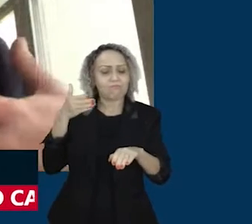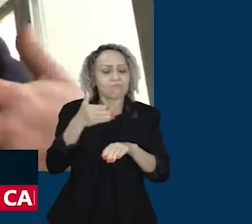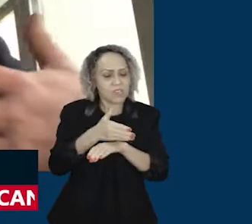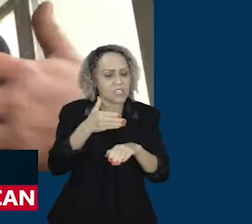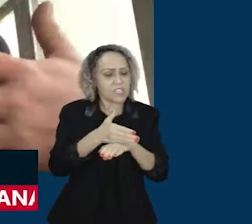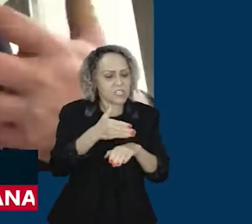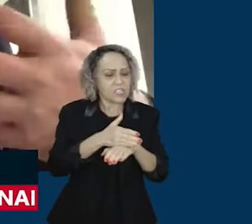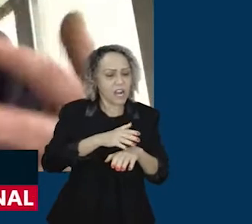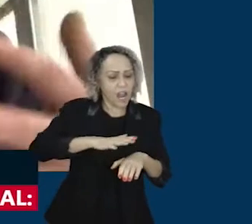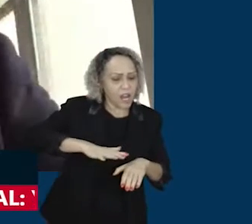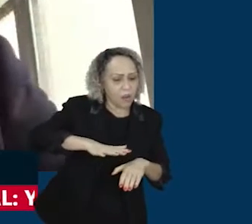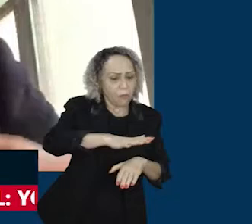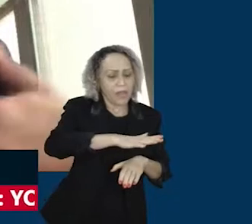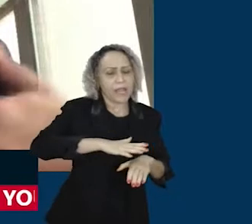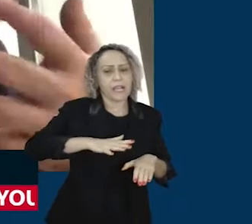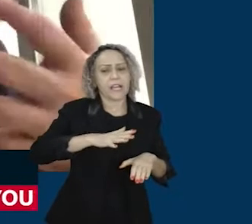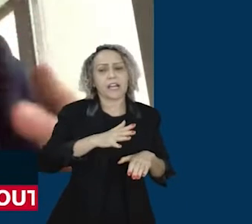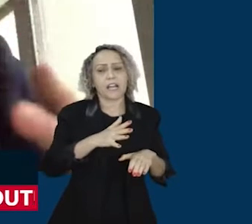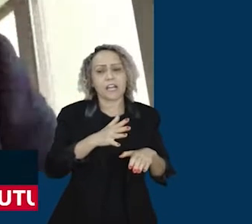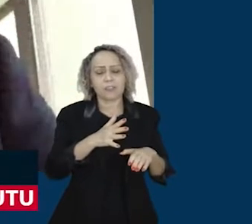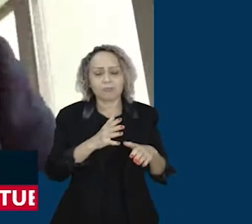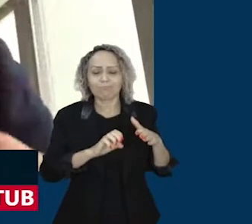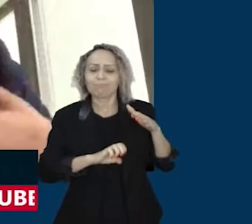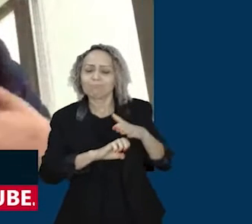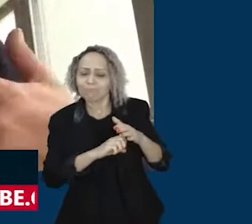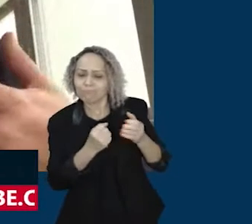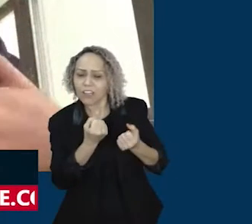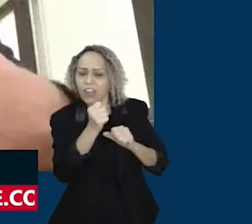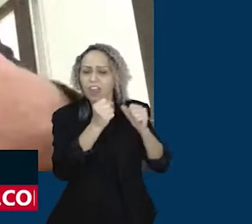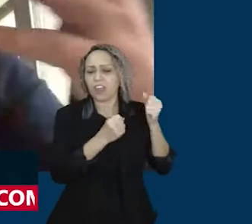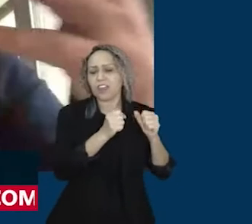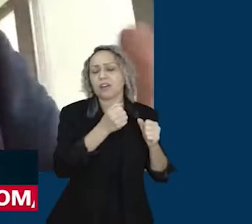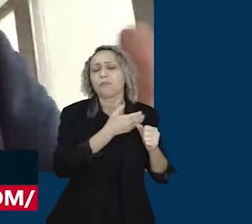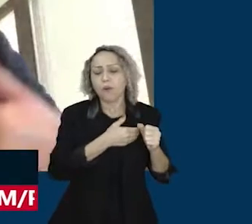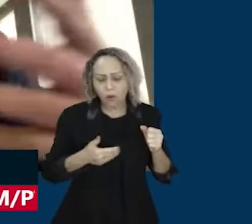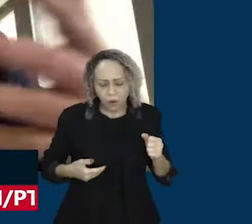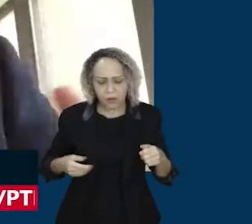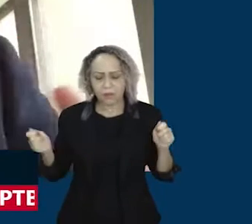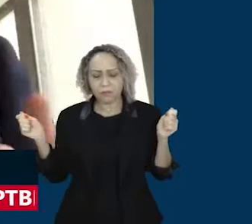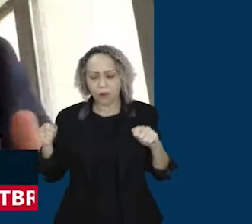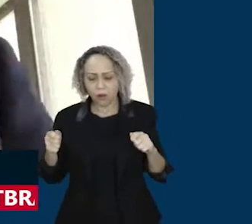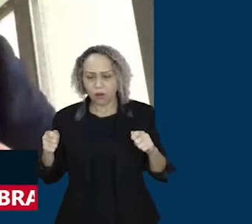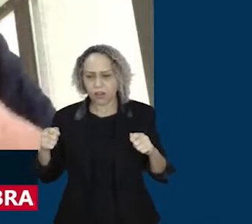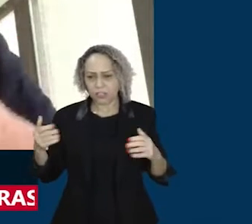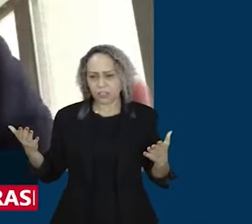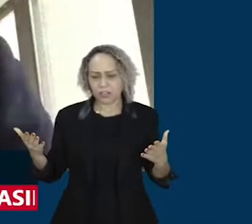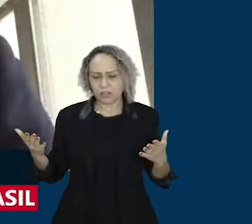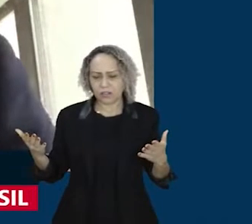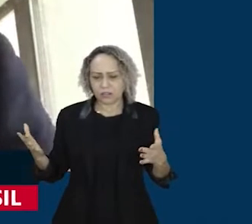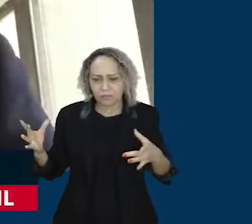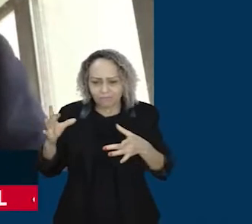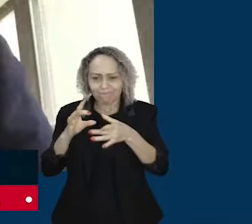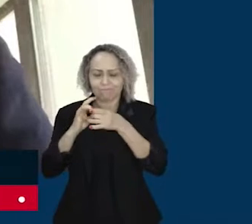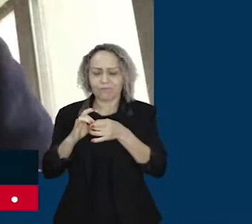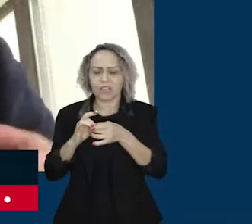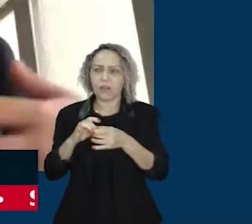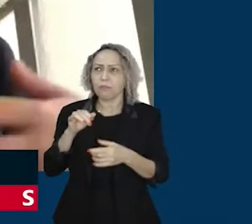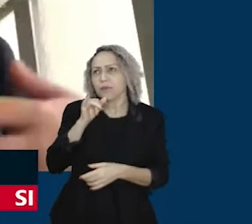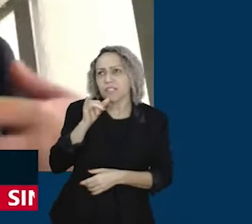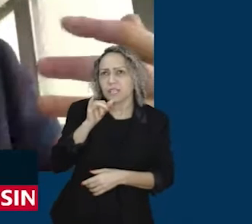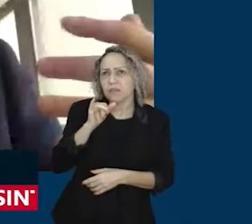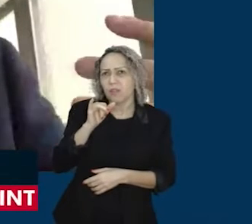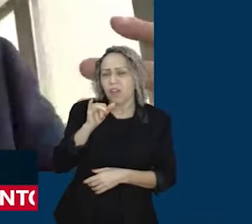escala, as áreas novas, as novas tecnologias, por exemplo, eólica solar no Nordeste, que não tinha linha de